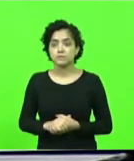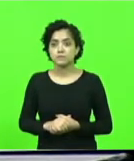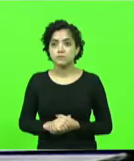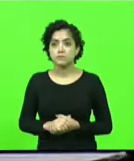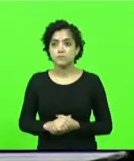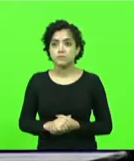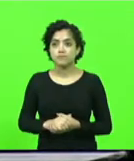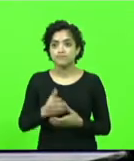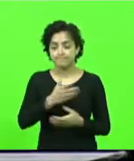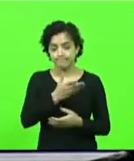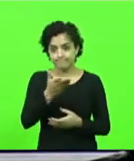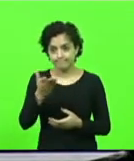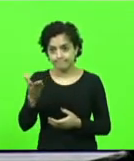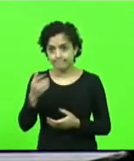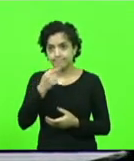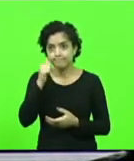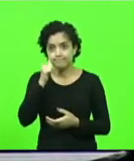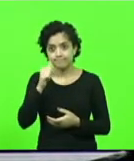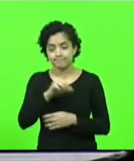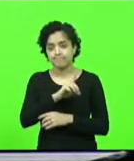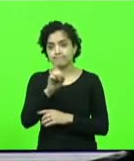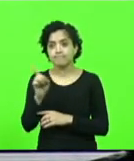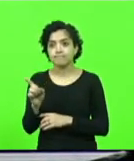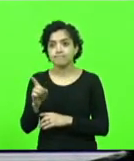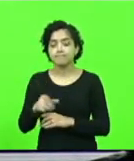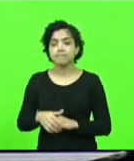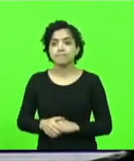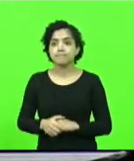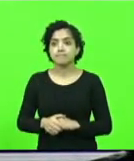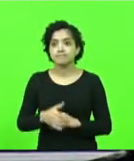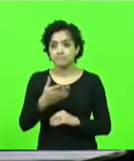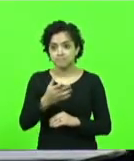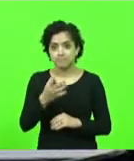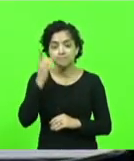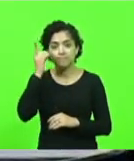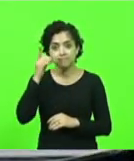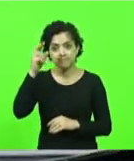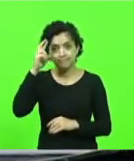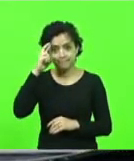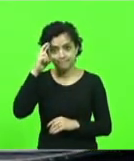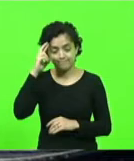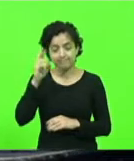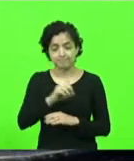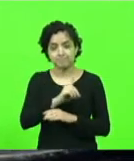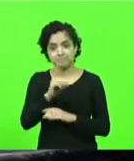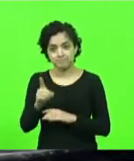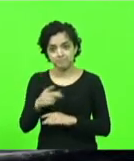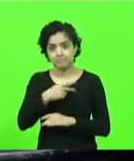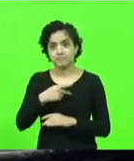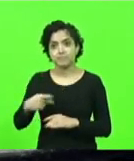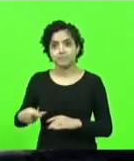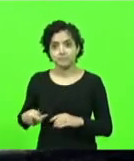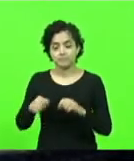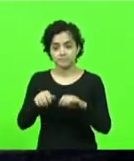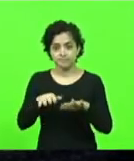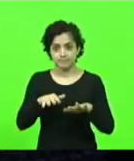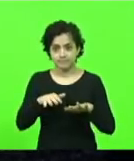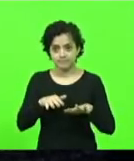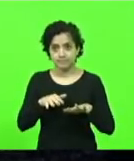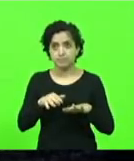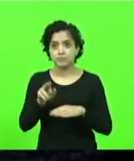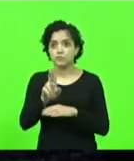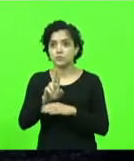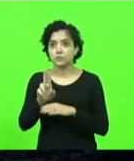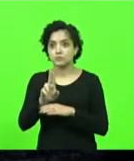Olá senhoras e senhores bom dia bom dia deputado Ricardo Alba Presidente desta sessão com